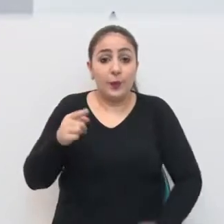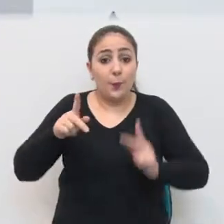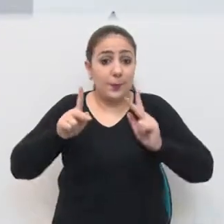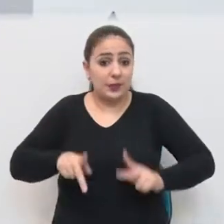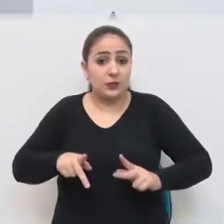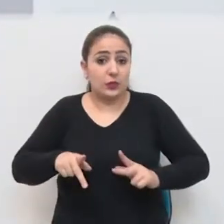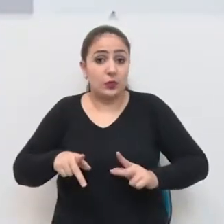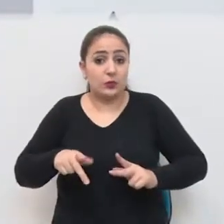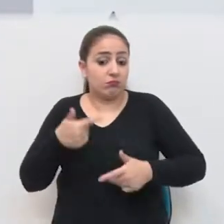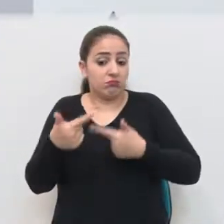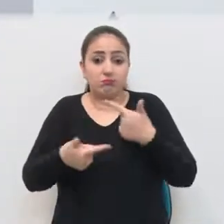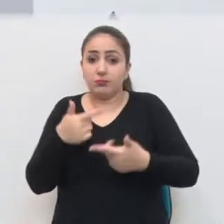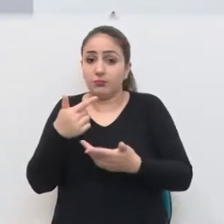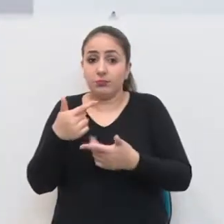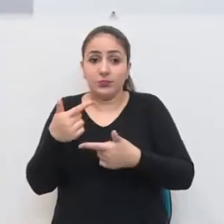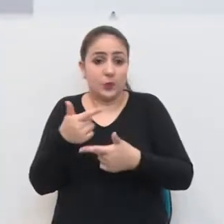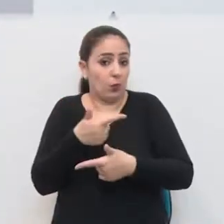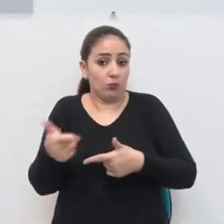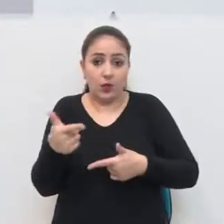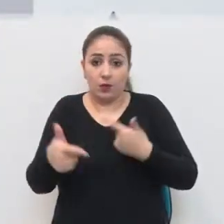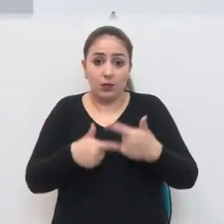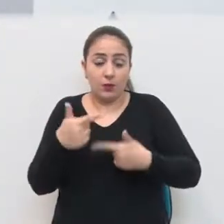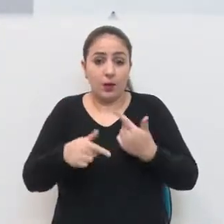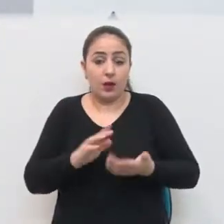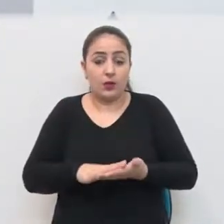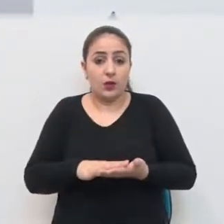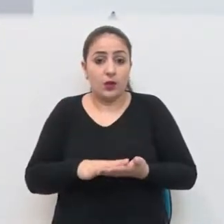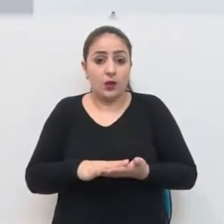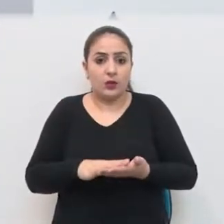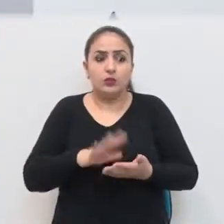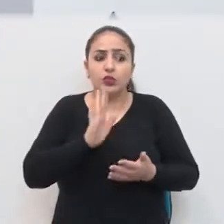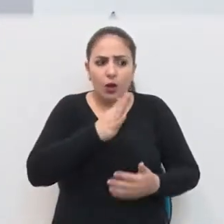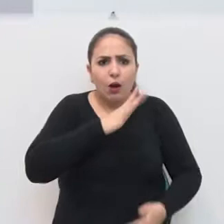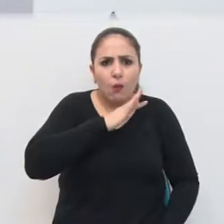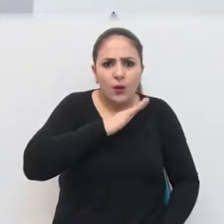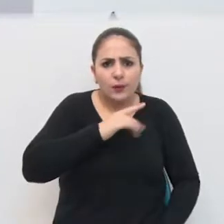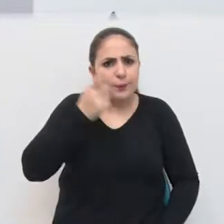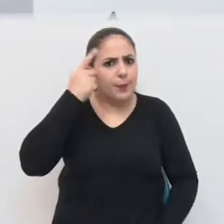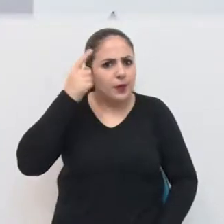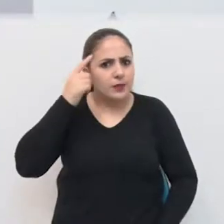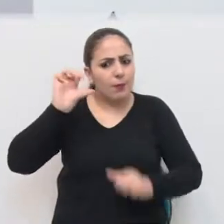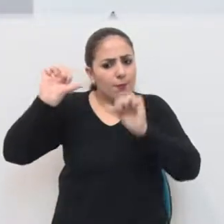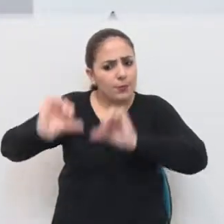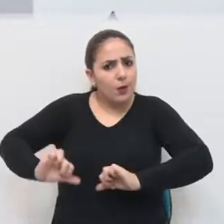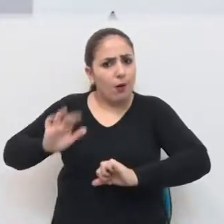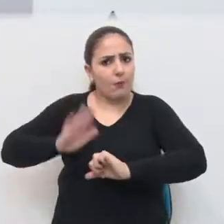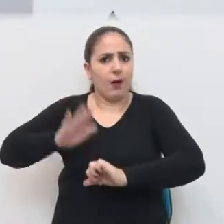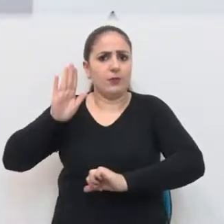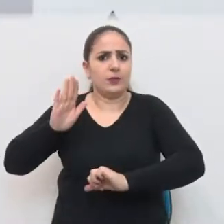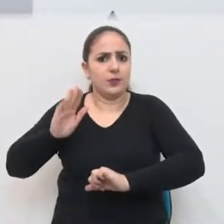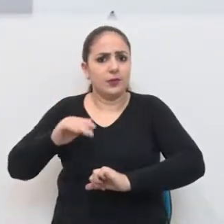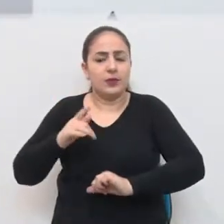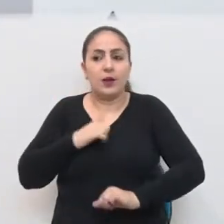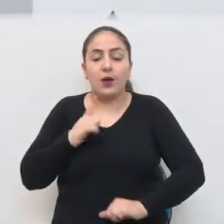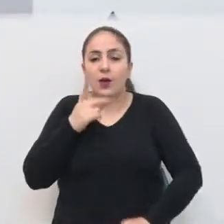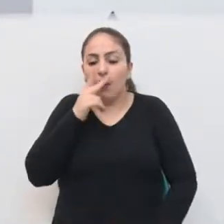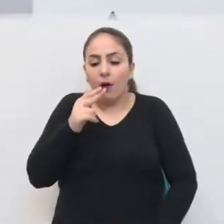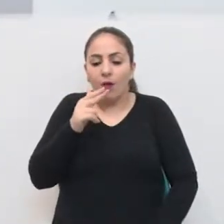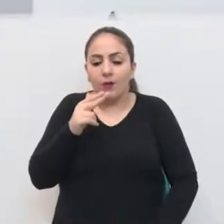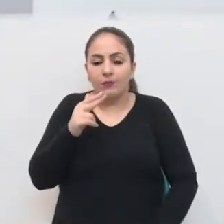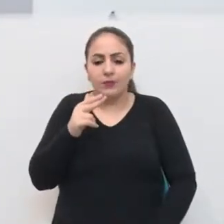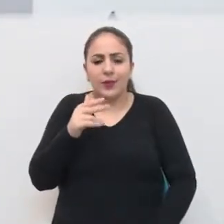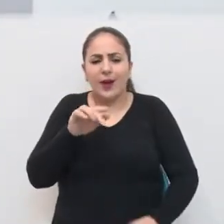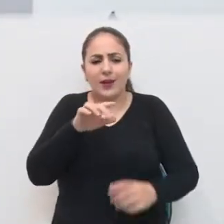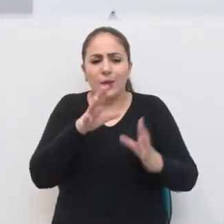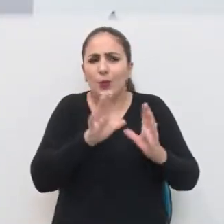mil desempregados novos, já está ruim, pois vai ficar pior ainda. Estão se prevalecendo em cima dessa classe que não tem